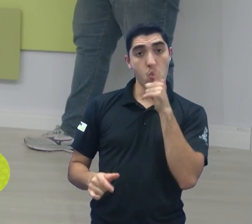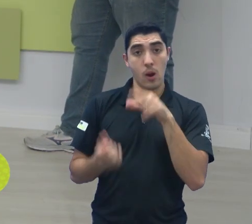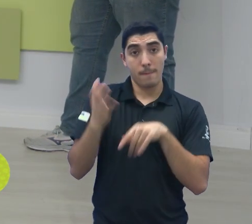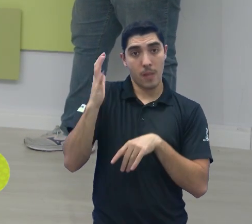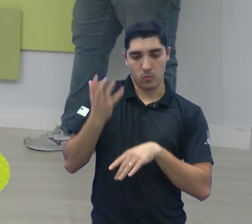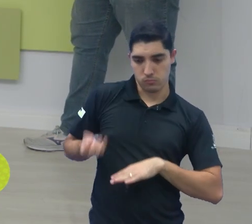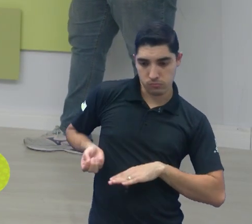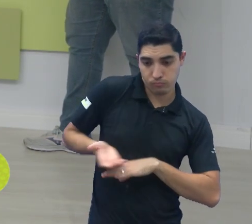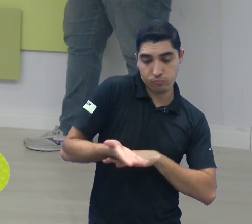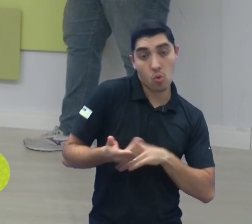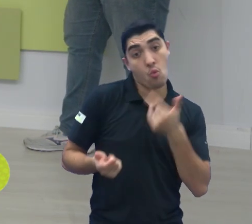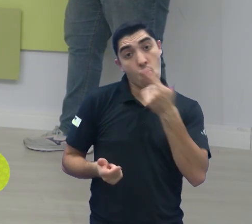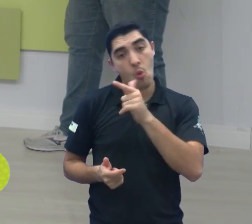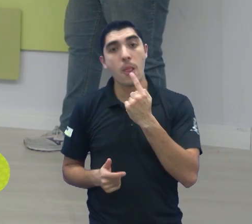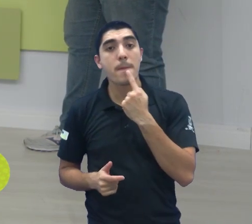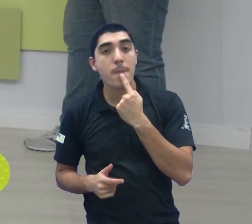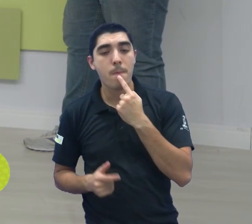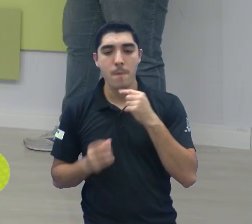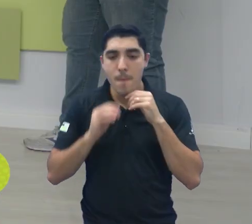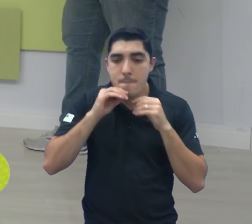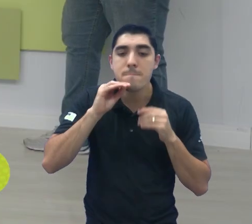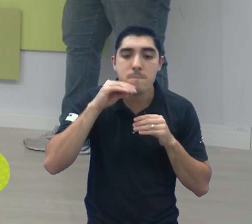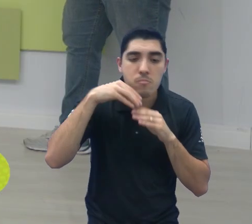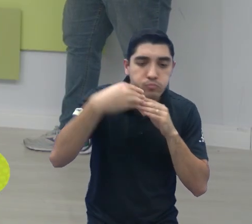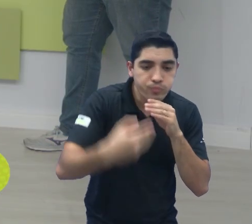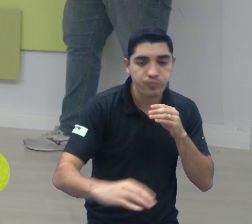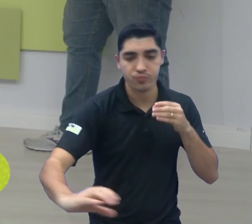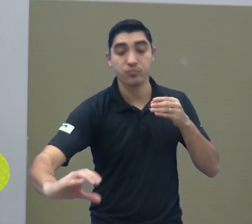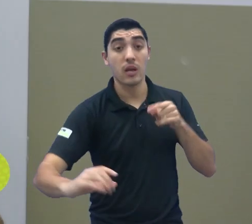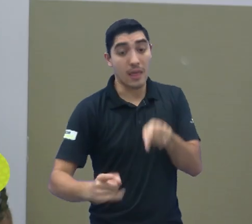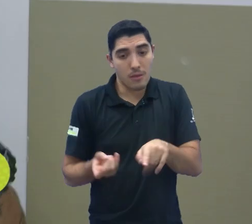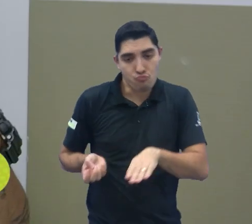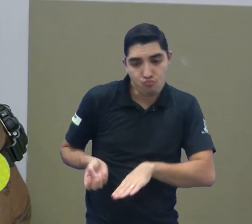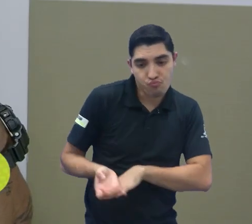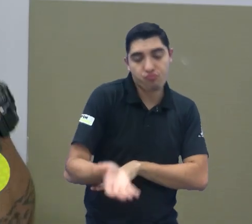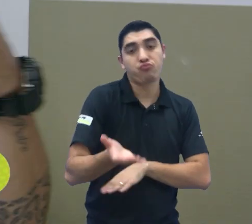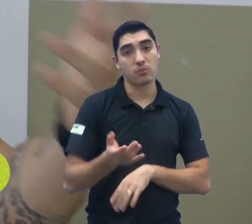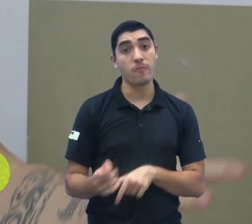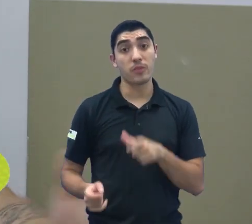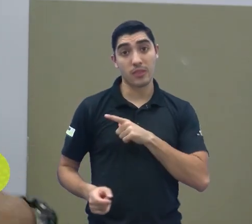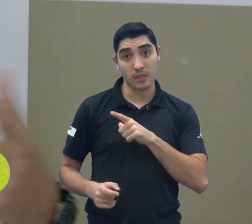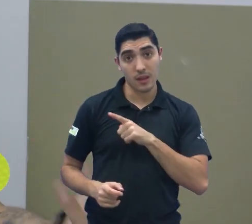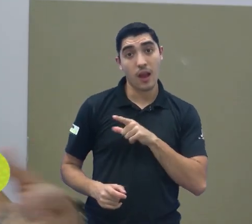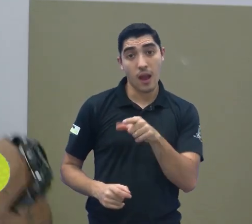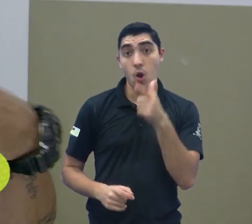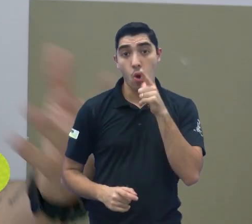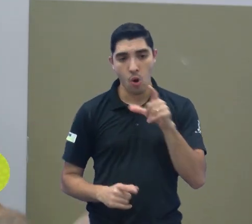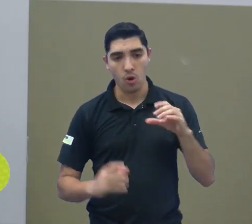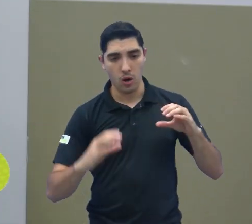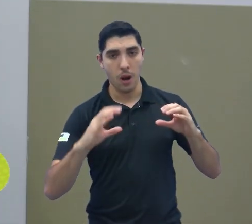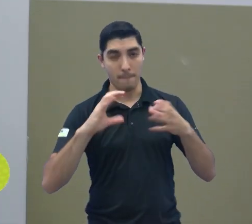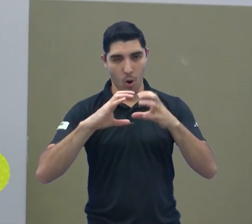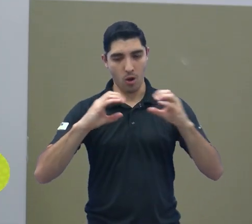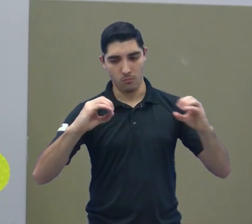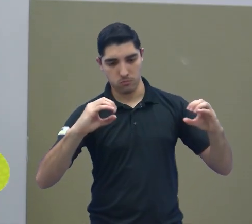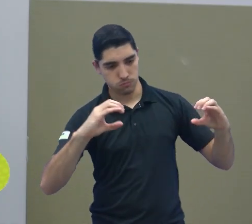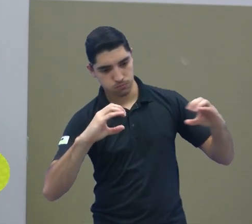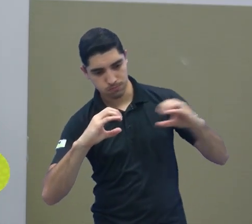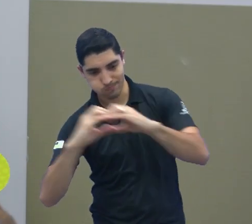uma ação, né? Então tem bola que tem ação de aproximação, tem bola intermediária, tem bola que tem ação de batida, de força para empurrar.